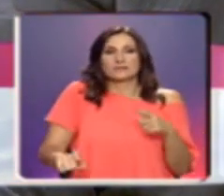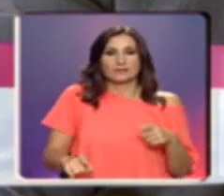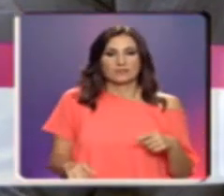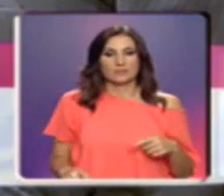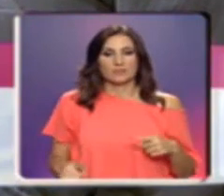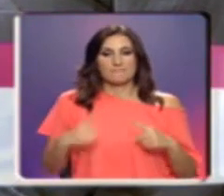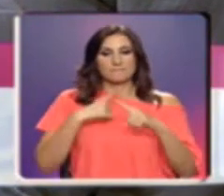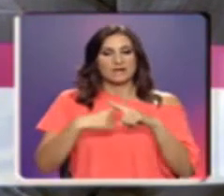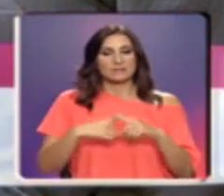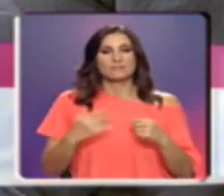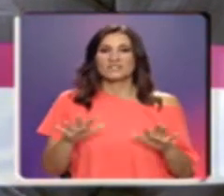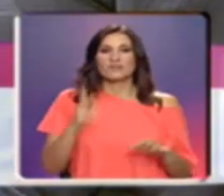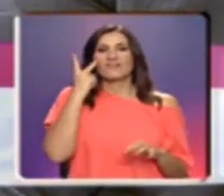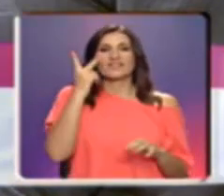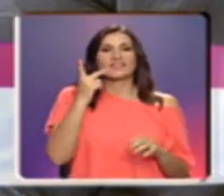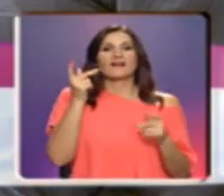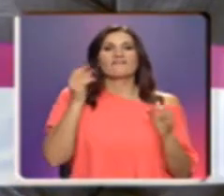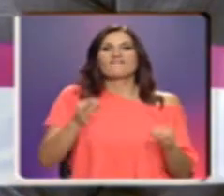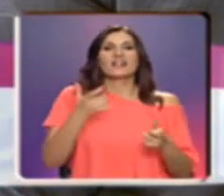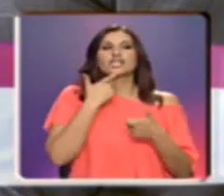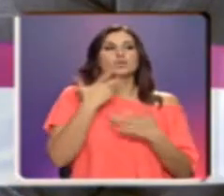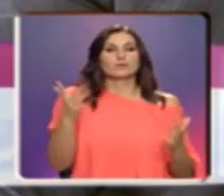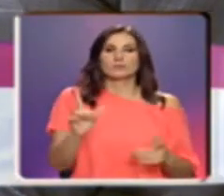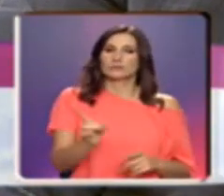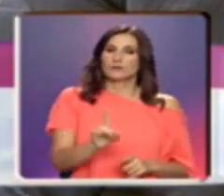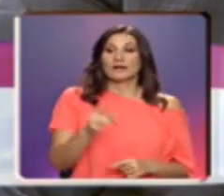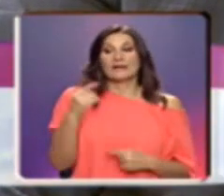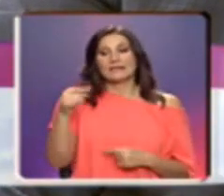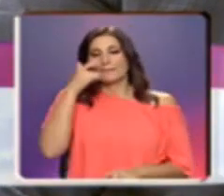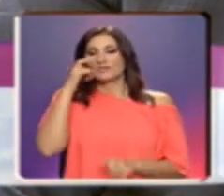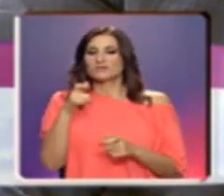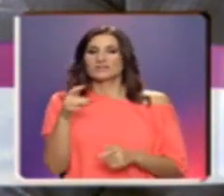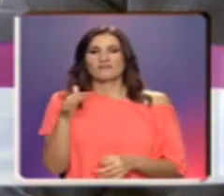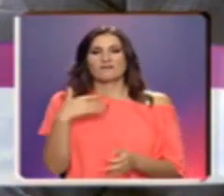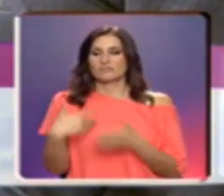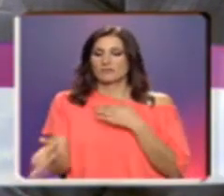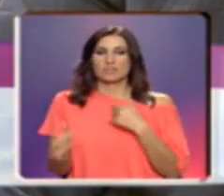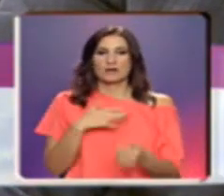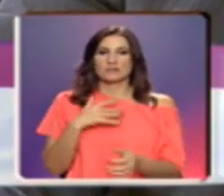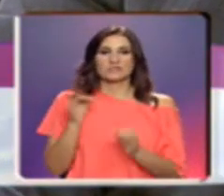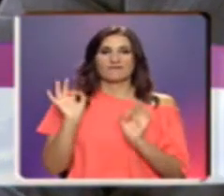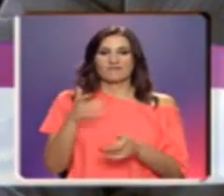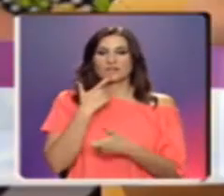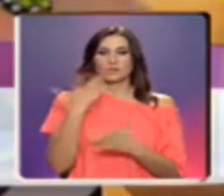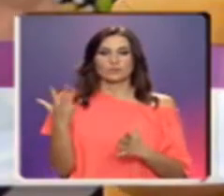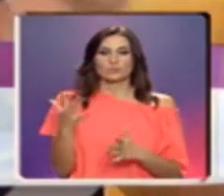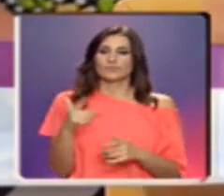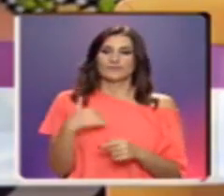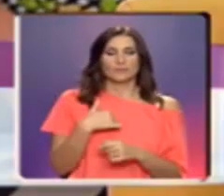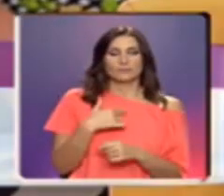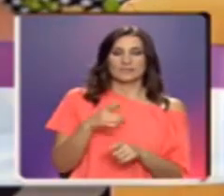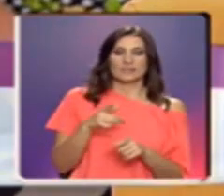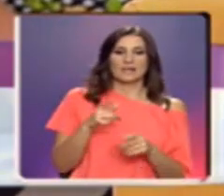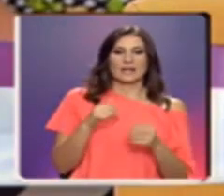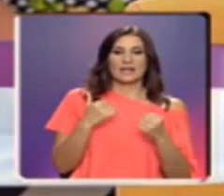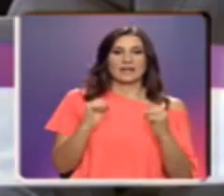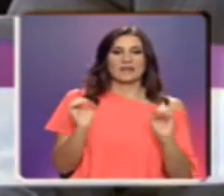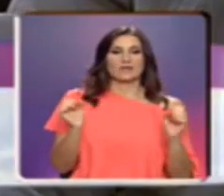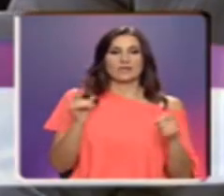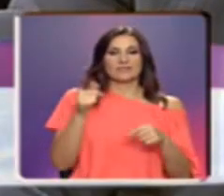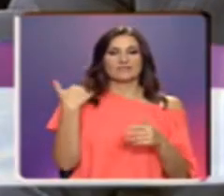tudo. E eu acho que há pessoas que acham que vale tudo na vida. Mas até para hoje se não vencer. Fez nada que tivesse excedido os limites.